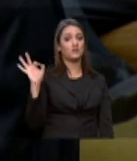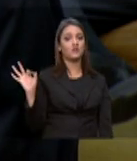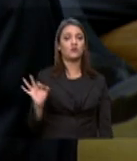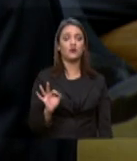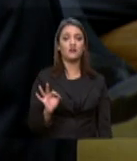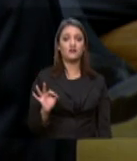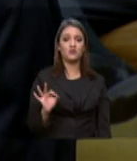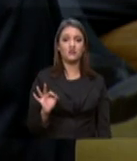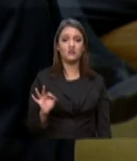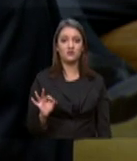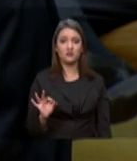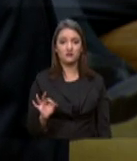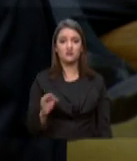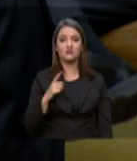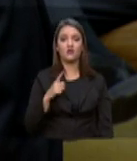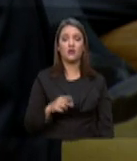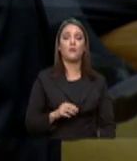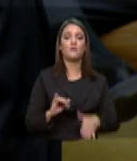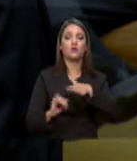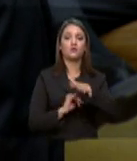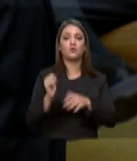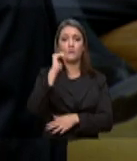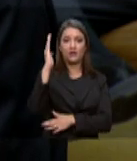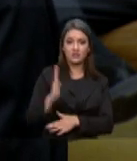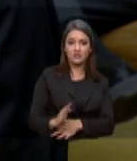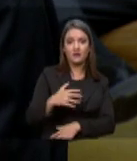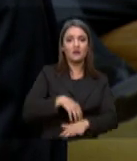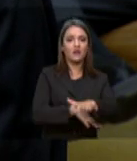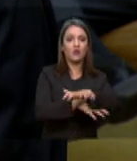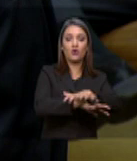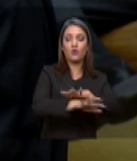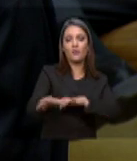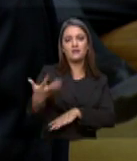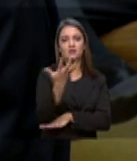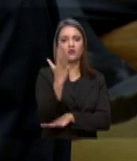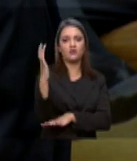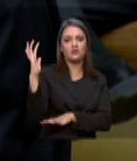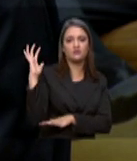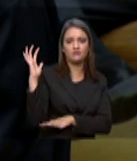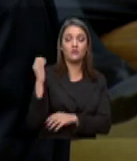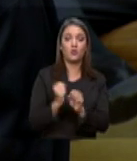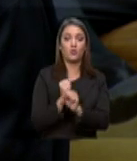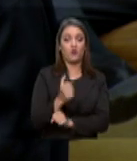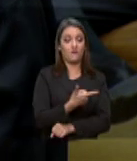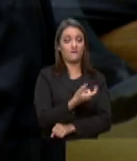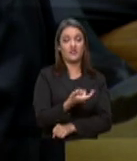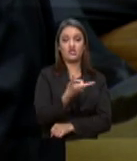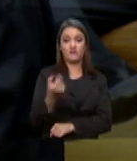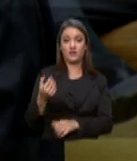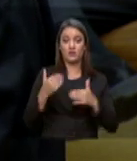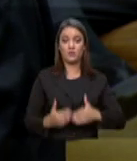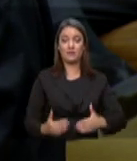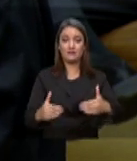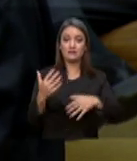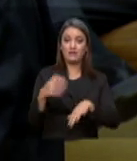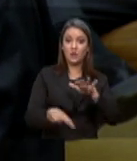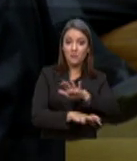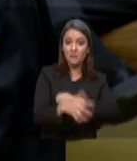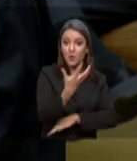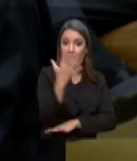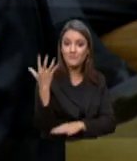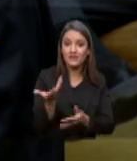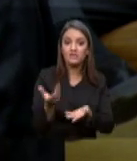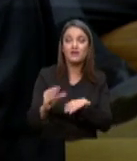32,5% para o Instituto Brasileiro do Meio Ambiente. Em 2020, o Ministério do Meio Ambiente recebeu pouco mais de